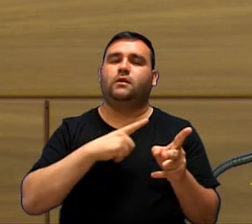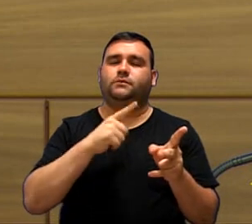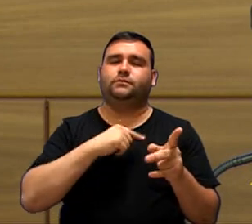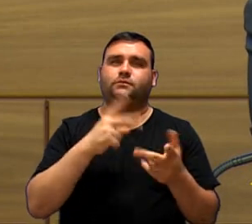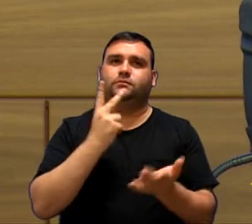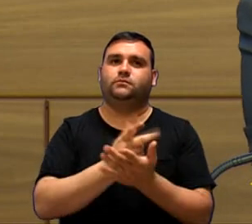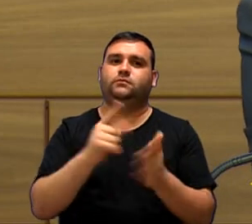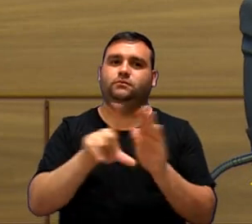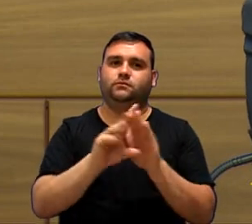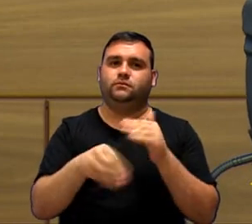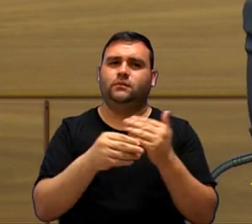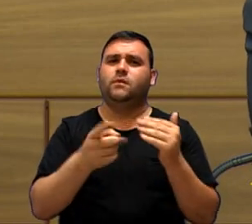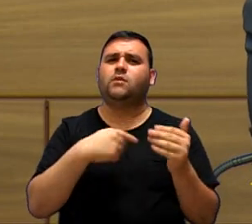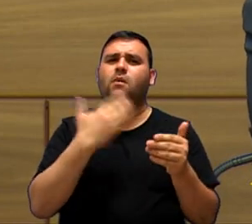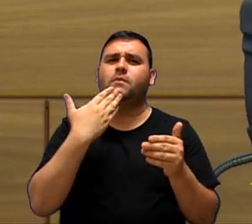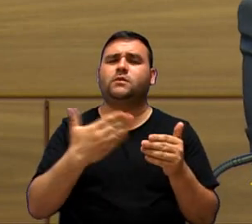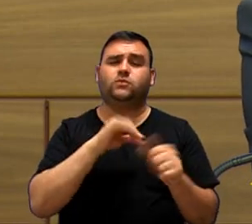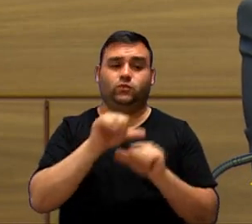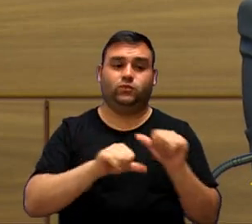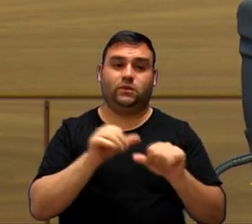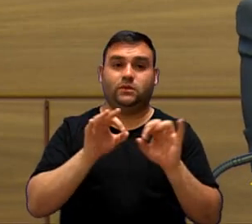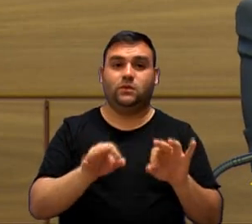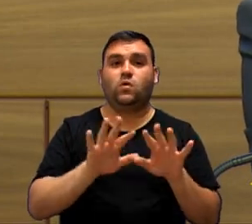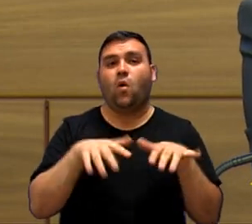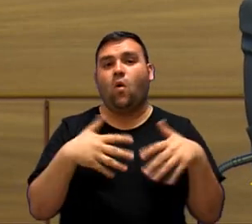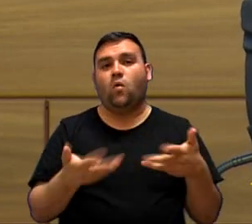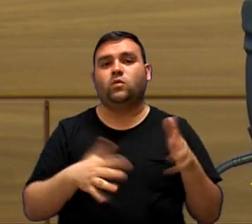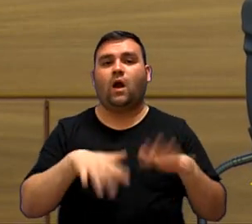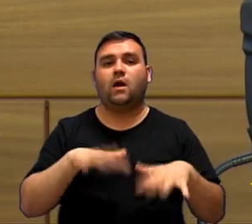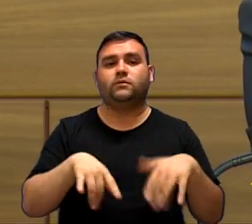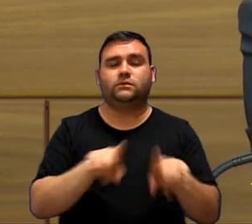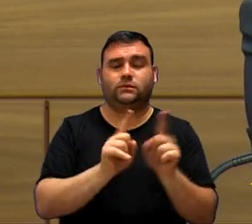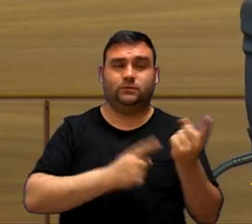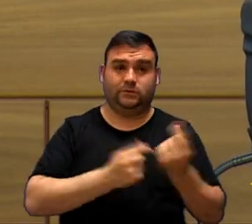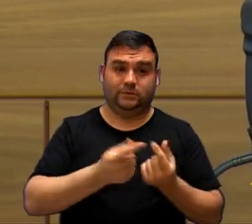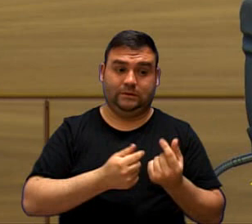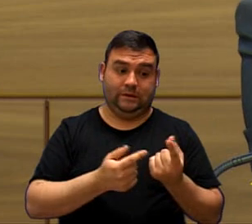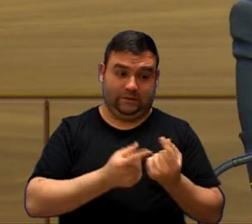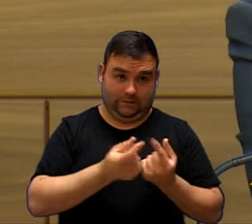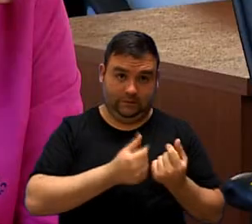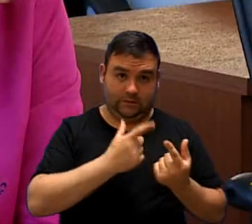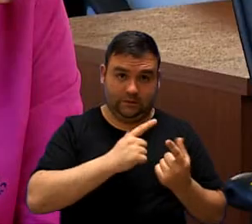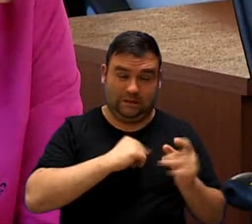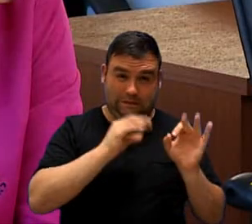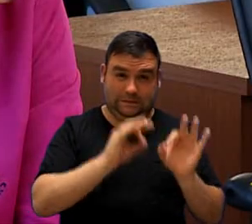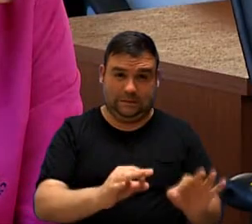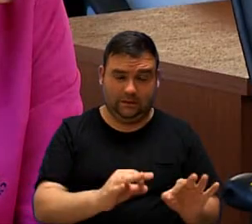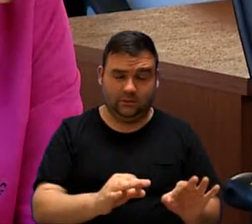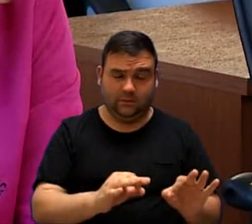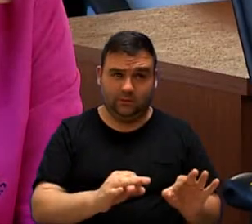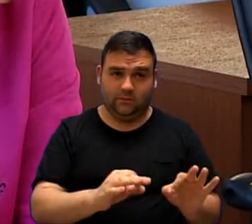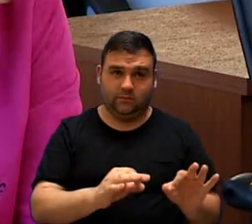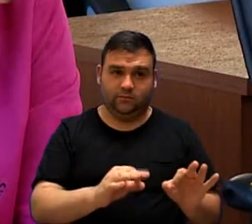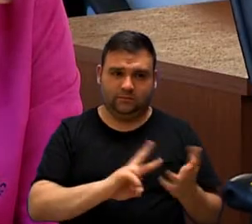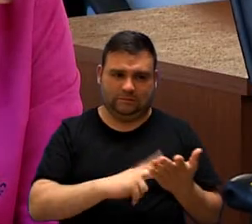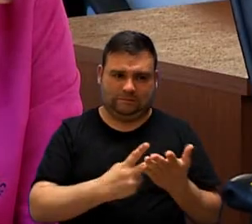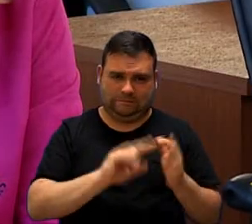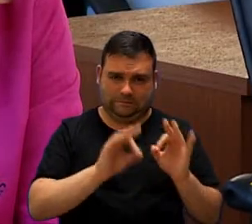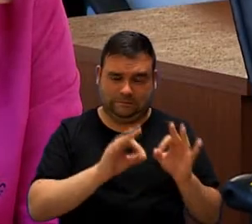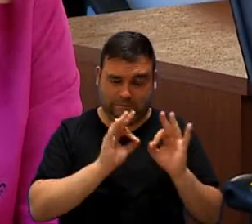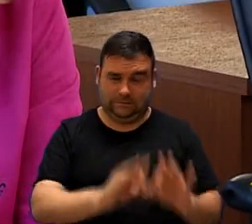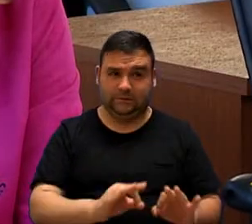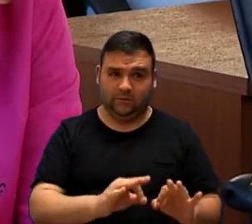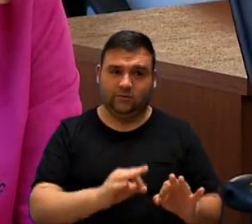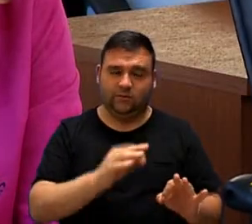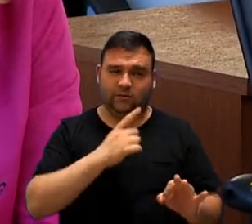mesmas emendas. A gente só pediu para corrigir. Ou geralmente é esses recursos estão garantidos, traduzindo sinteticamente. Foi aprovado.